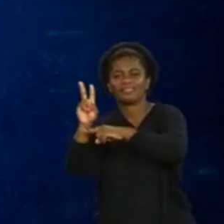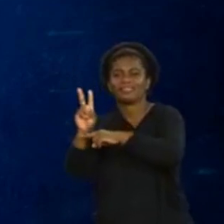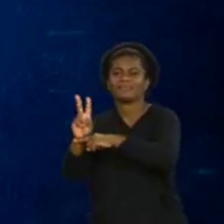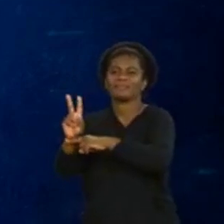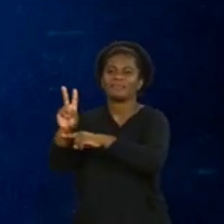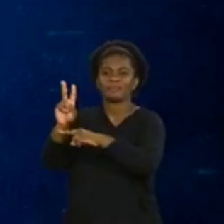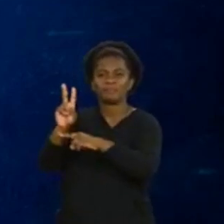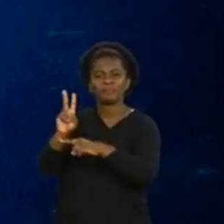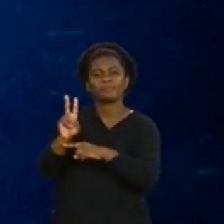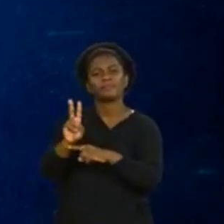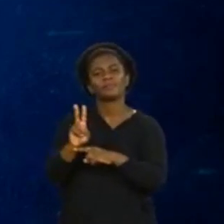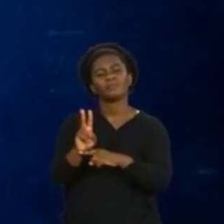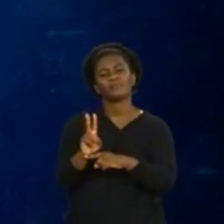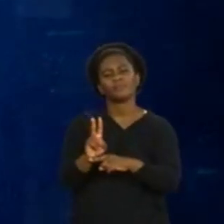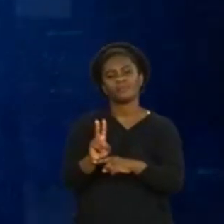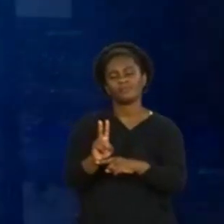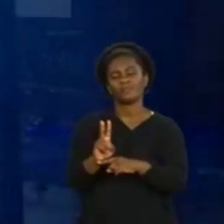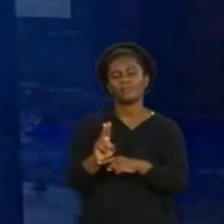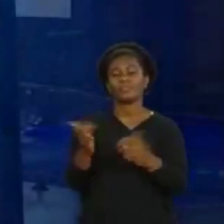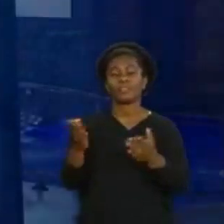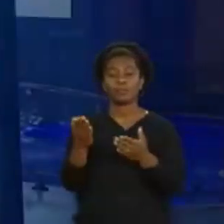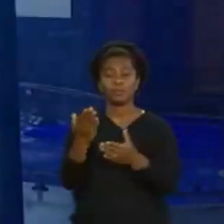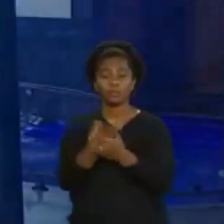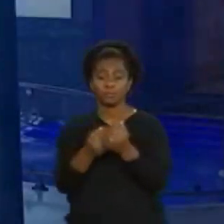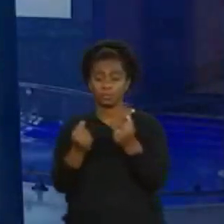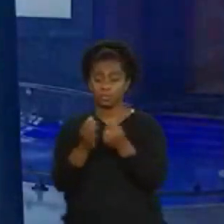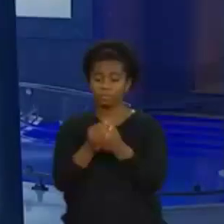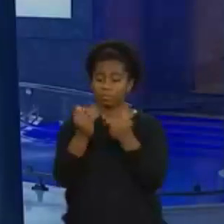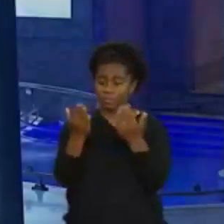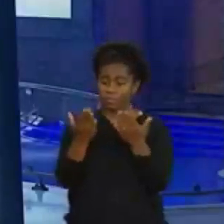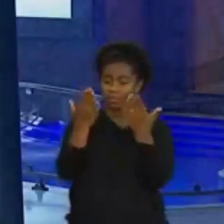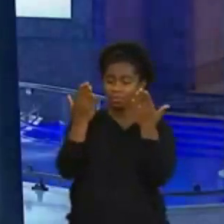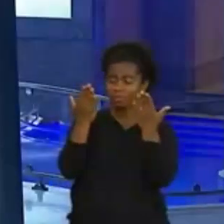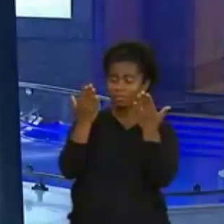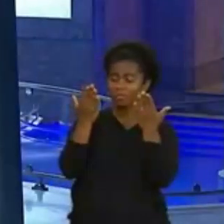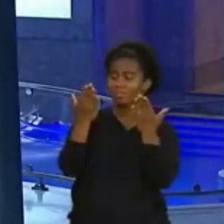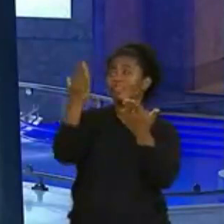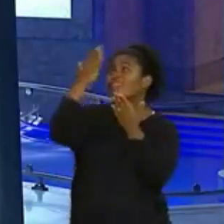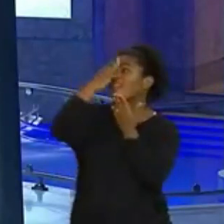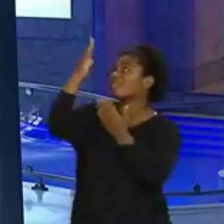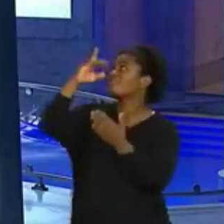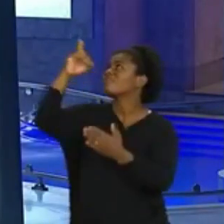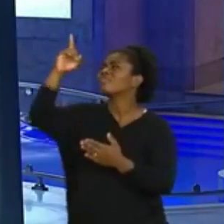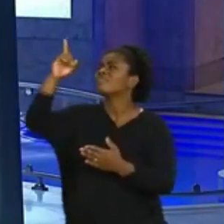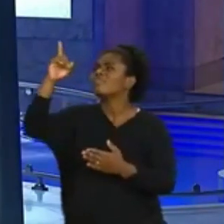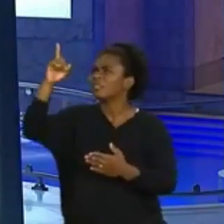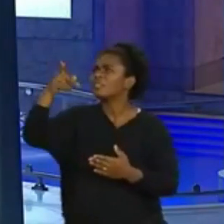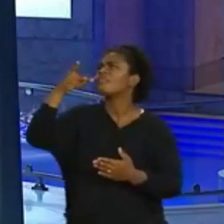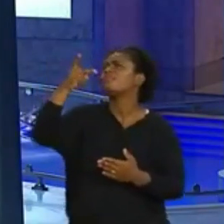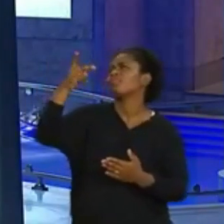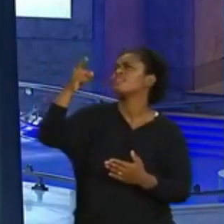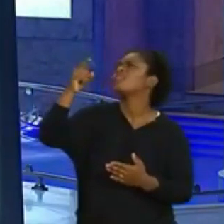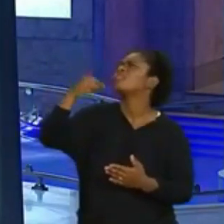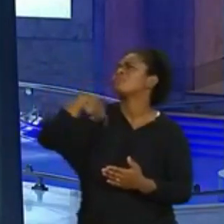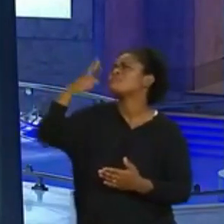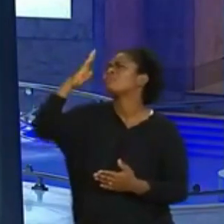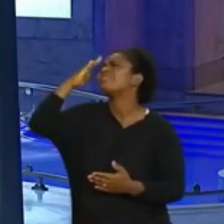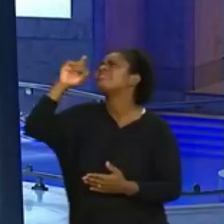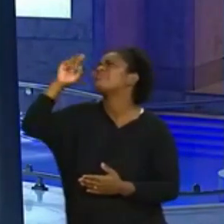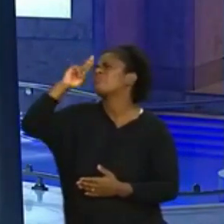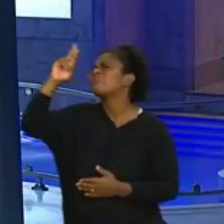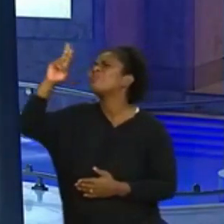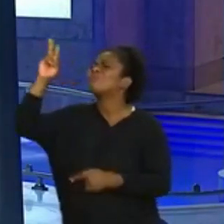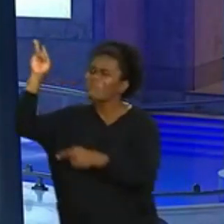Agora erga as suas mãos e agradeça a ele. Fala para ele: eu sei que o Senhor cuida de mim. Perdoe meus questionamentos,